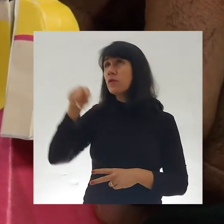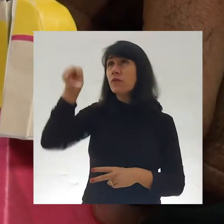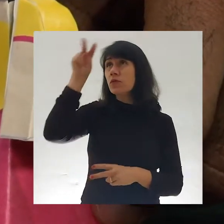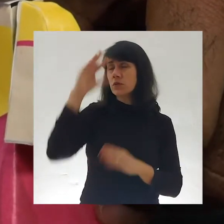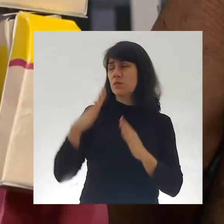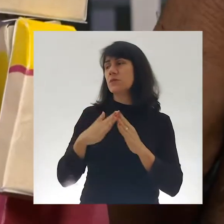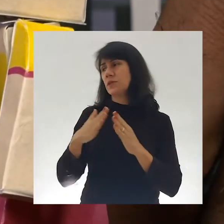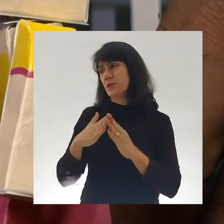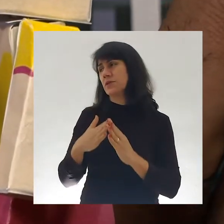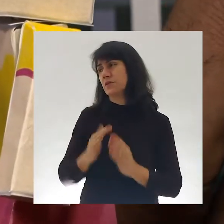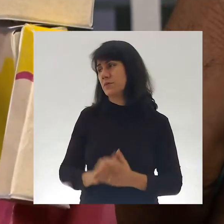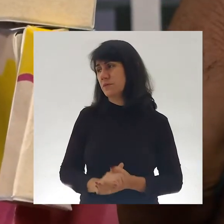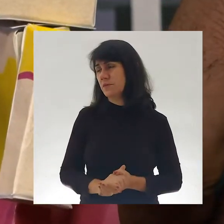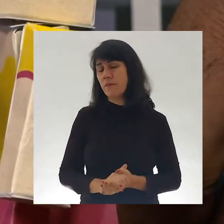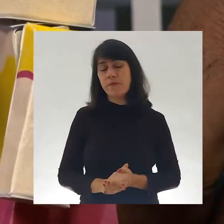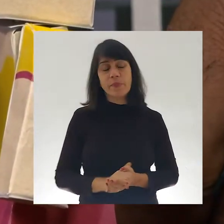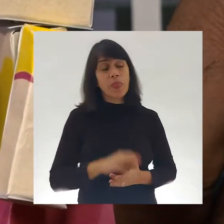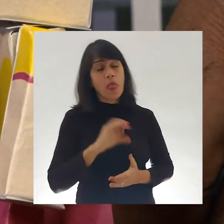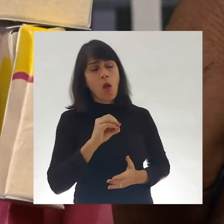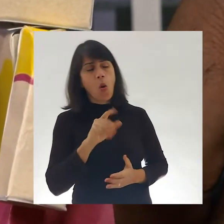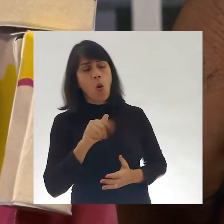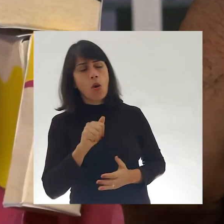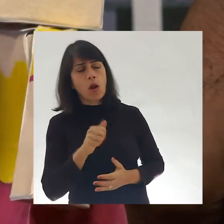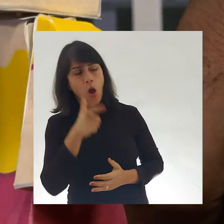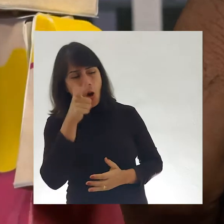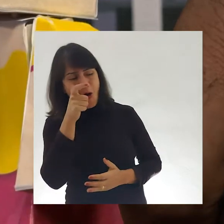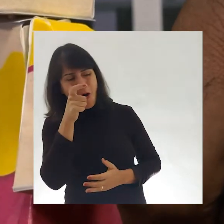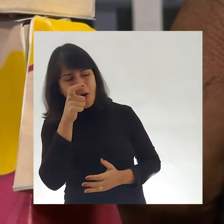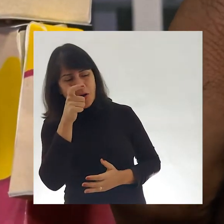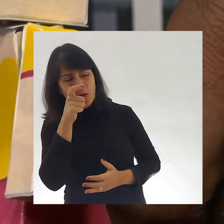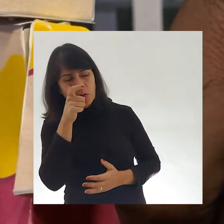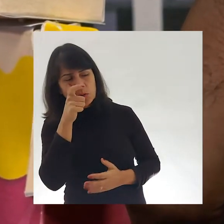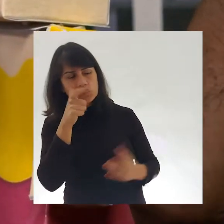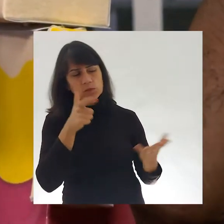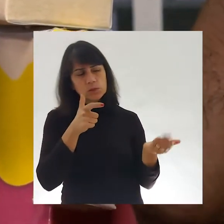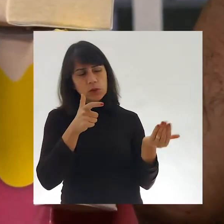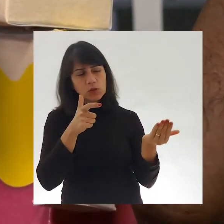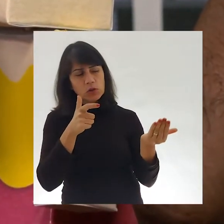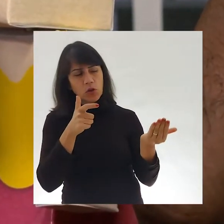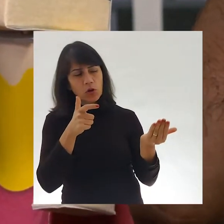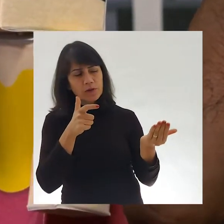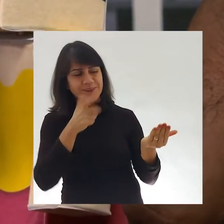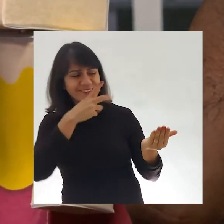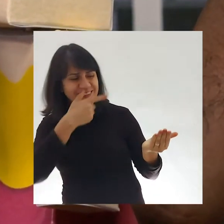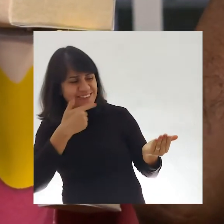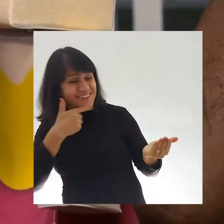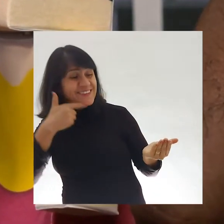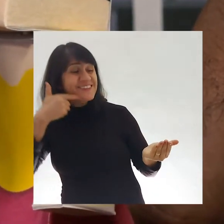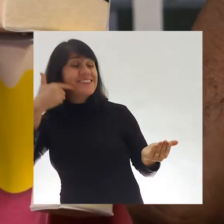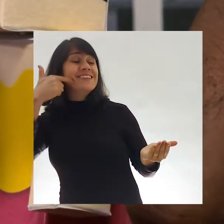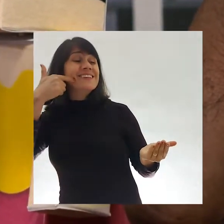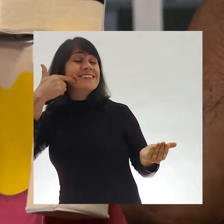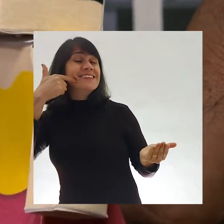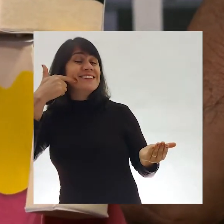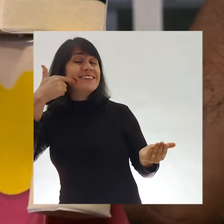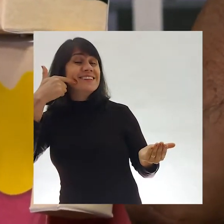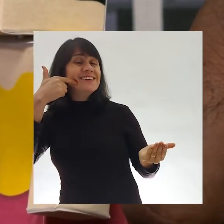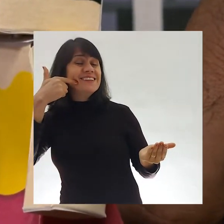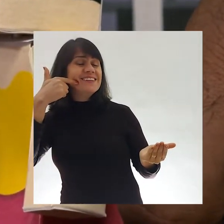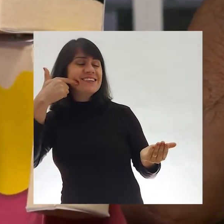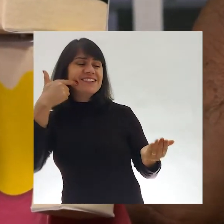voltar. Dona Ola olhou para a jovem e deu um largo sorriso, com